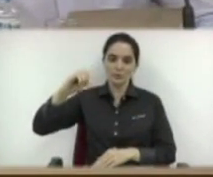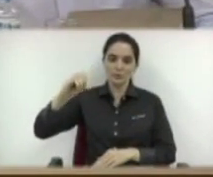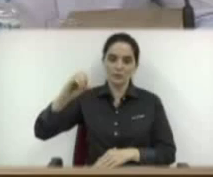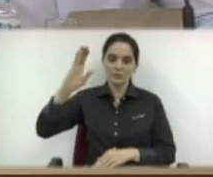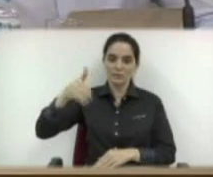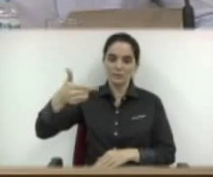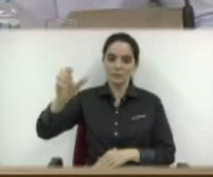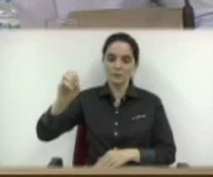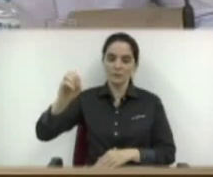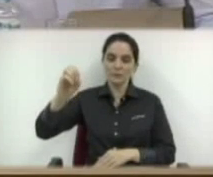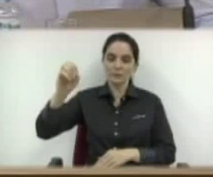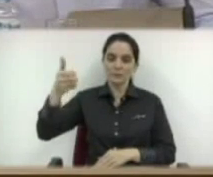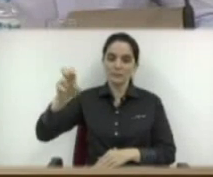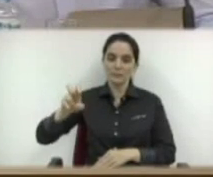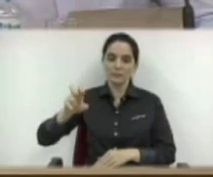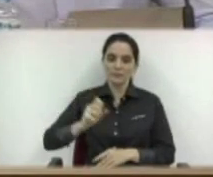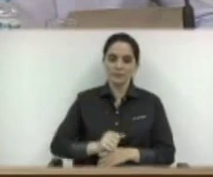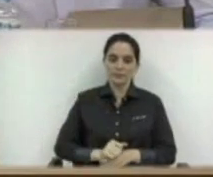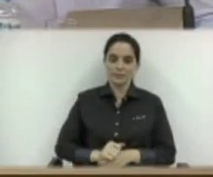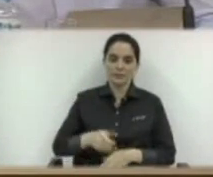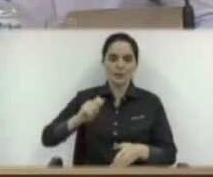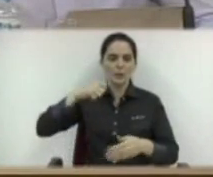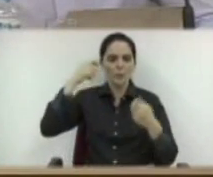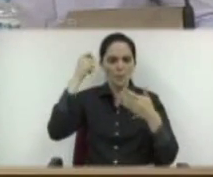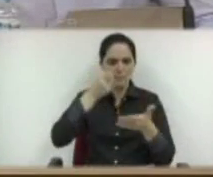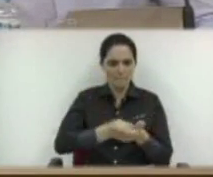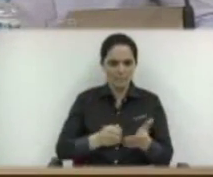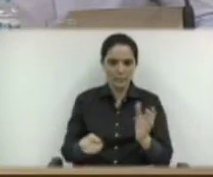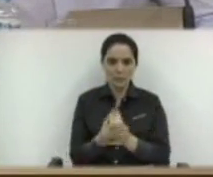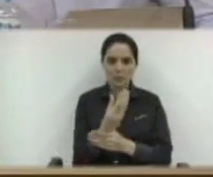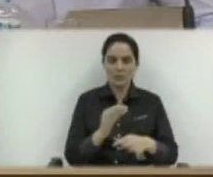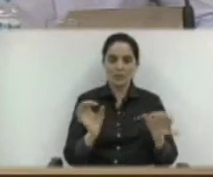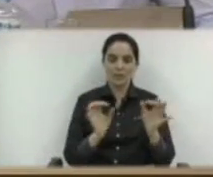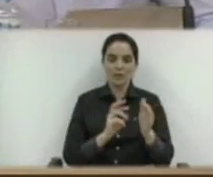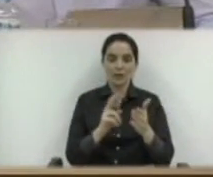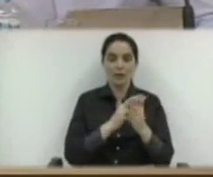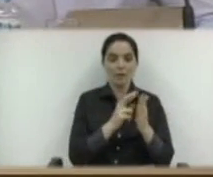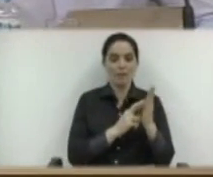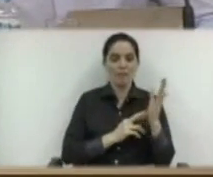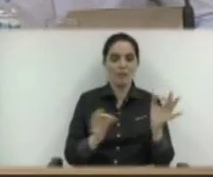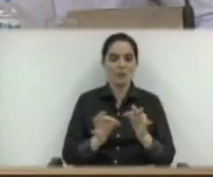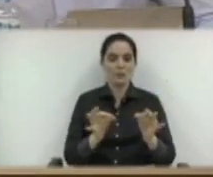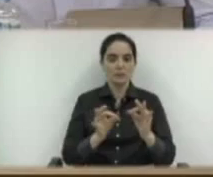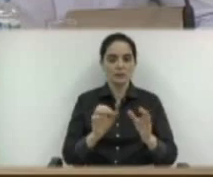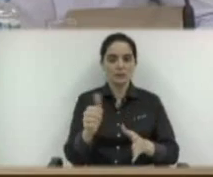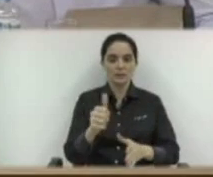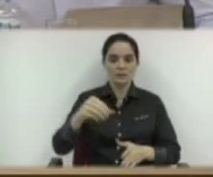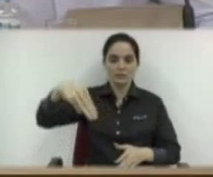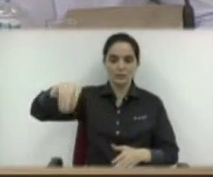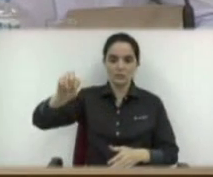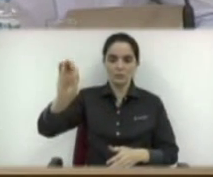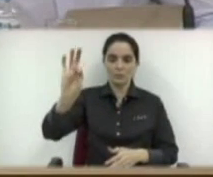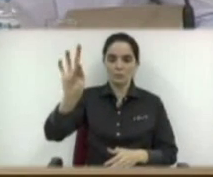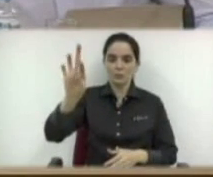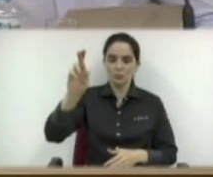229/2015, que obriga o Poder Executivo a regulamentar o serviço remunerado de